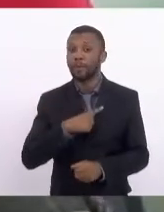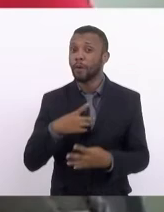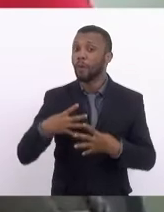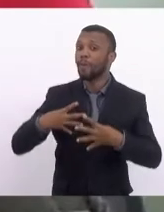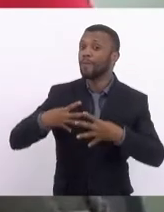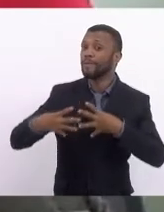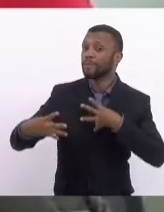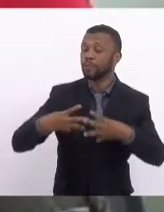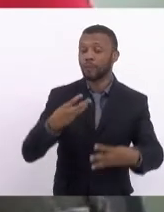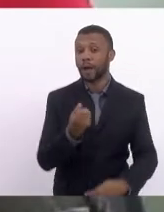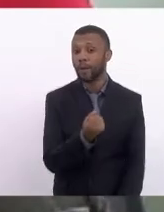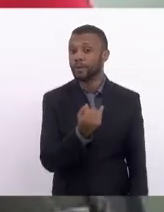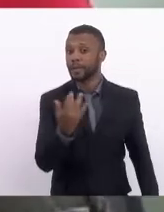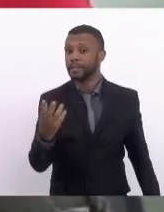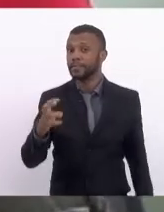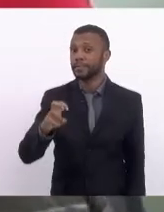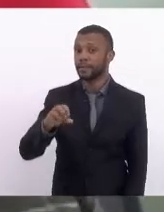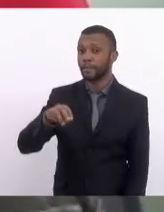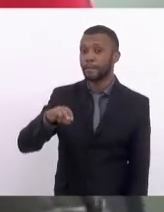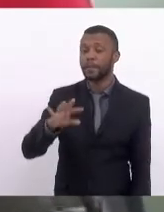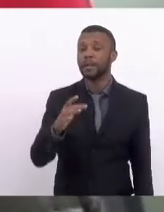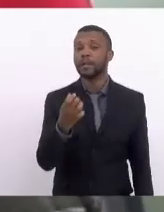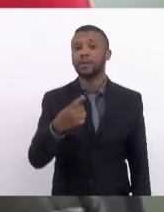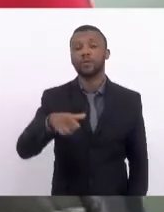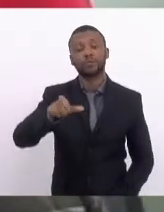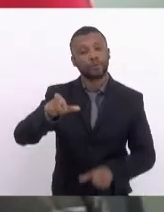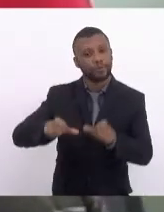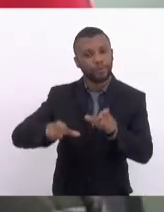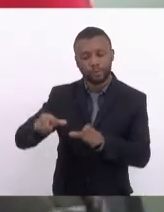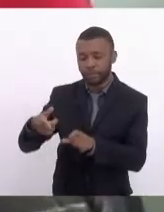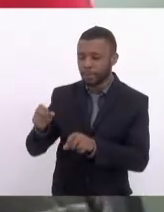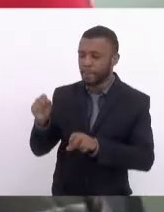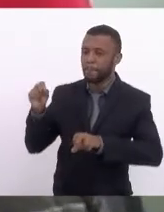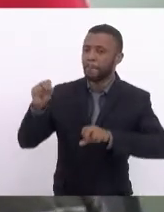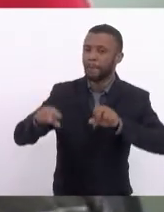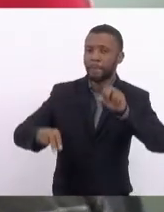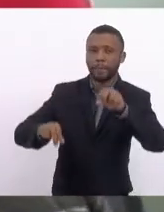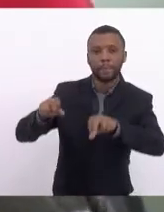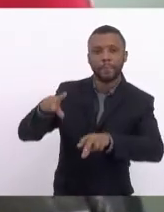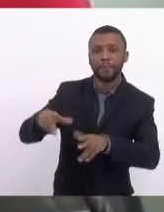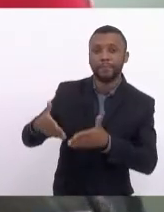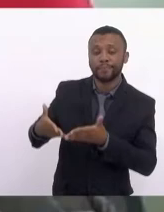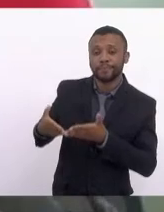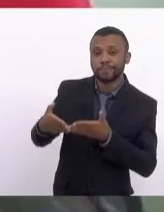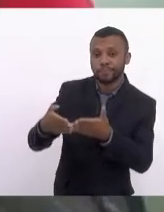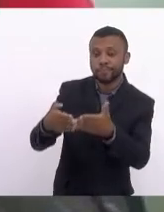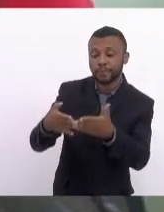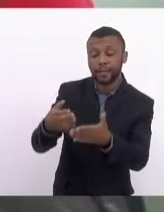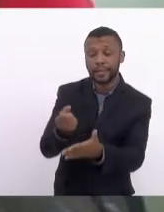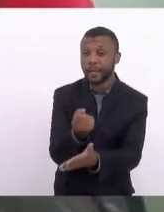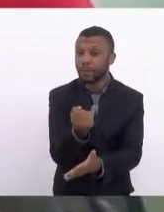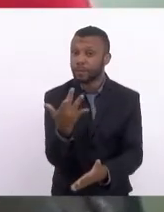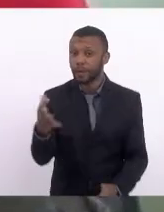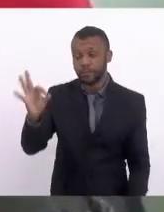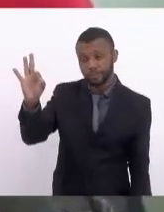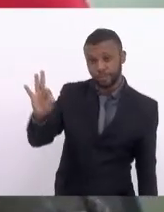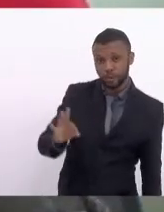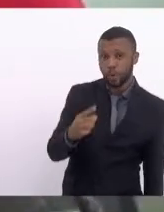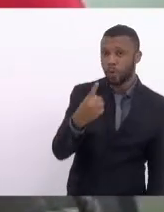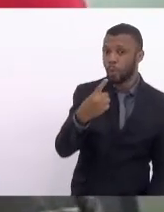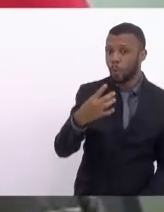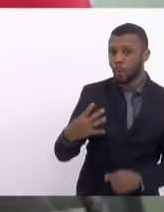de passageiros e que esse número corresponde a 1/4 do total que